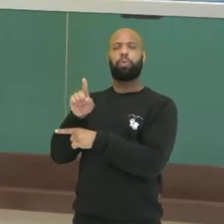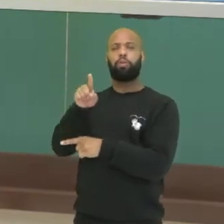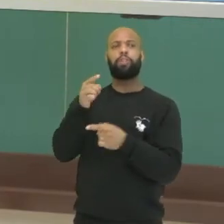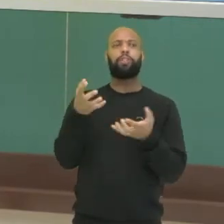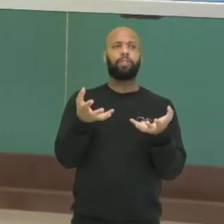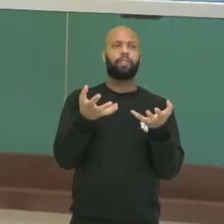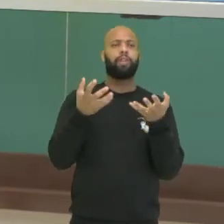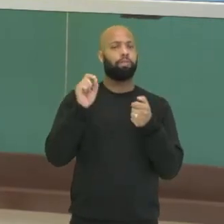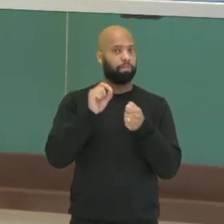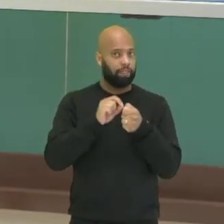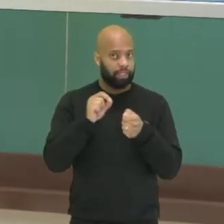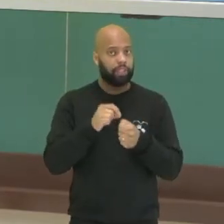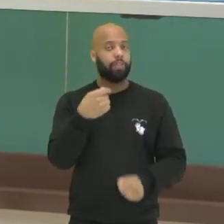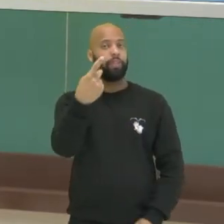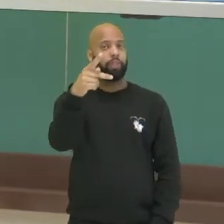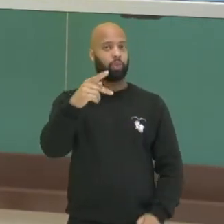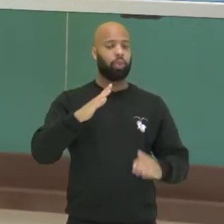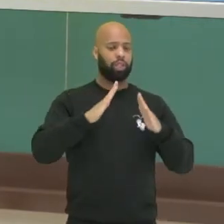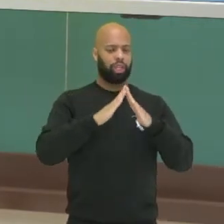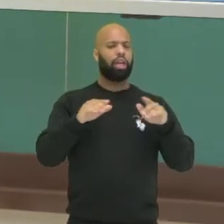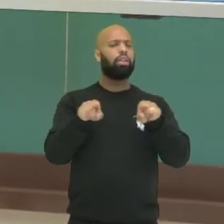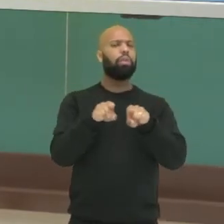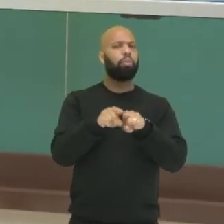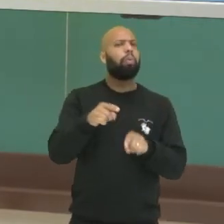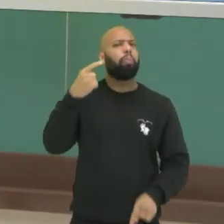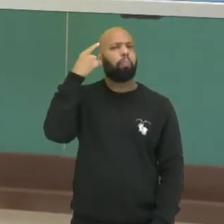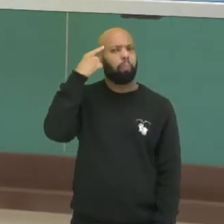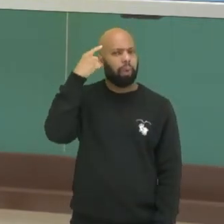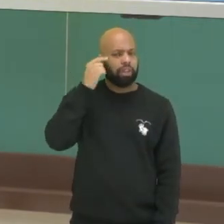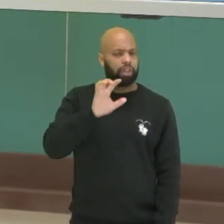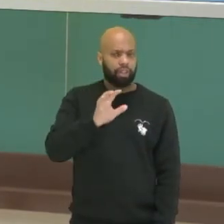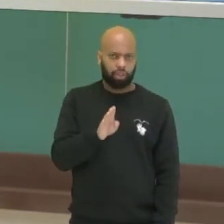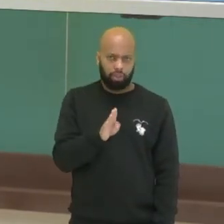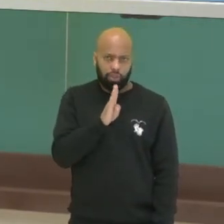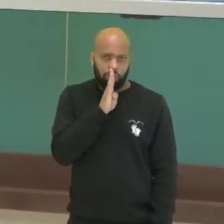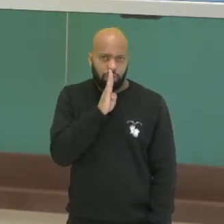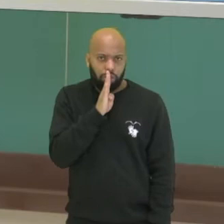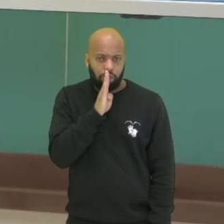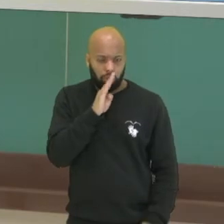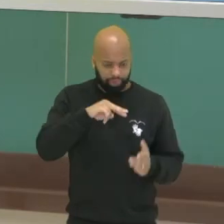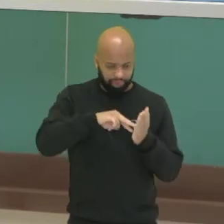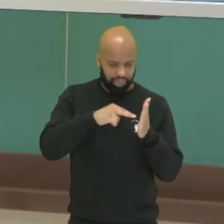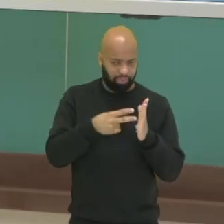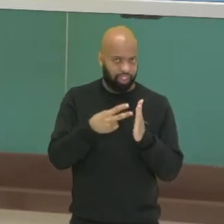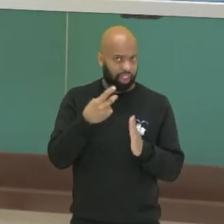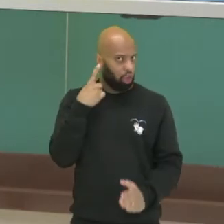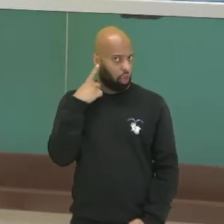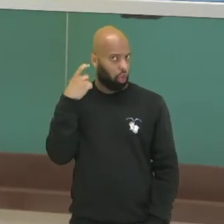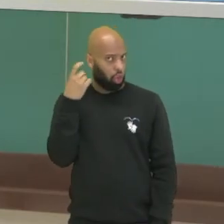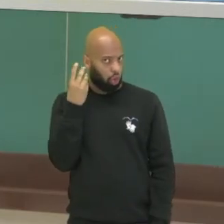queira produzir aí na sua casa. Pense nisso. O silêncio é som?